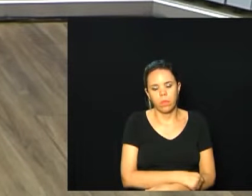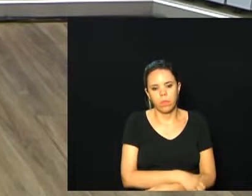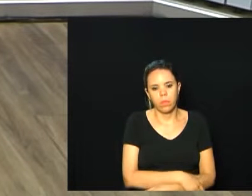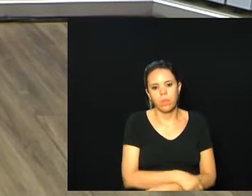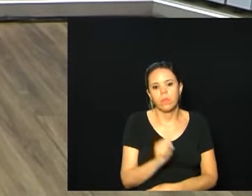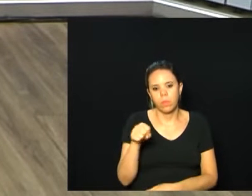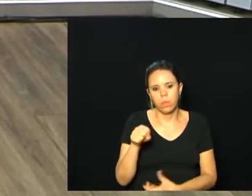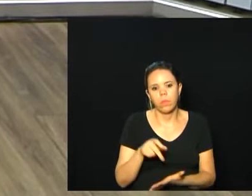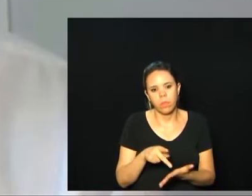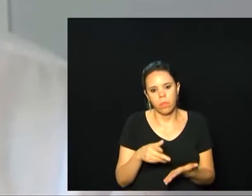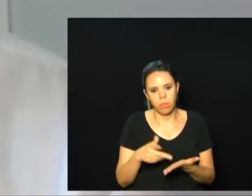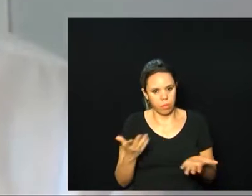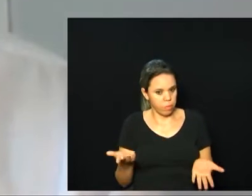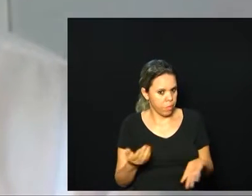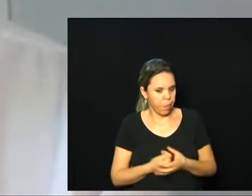Exatamente.